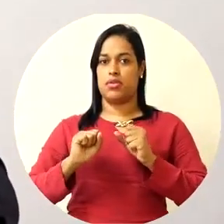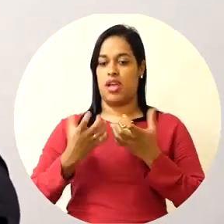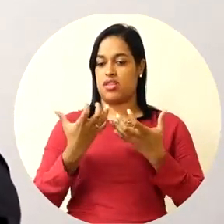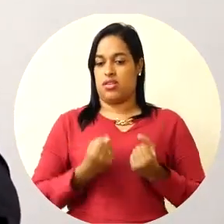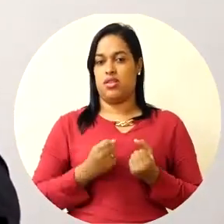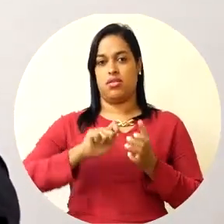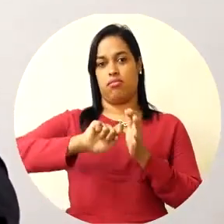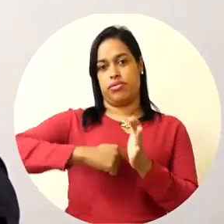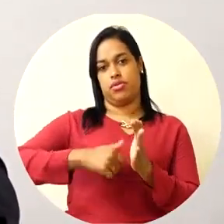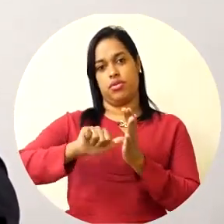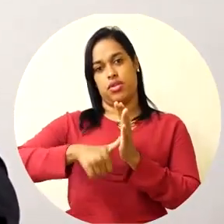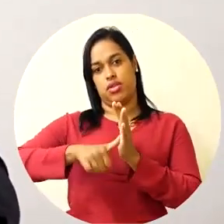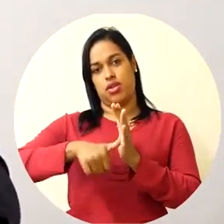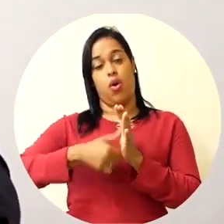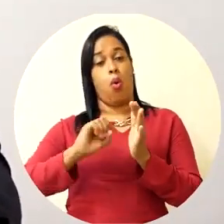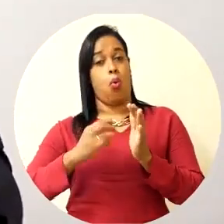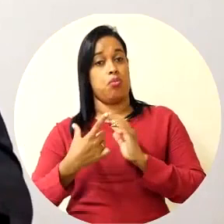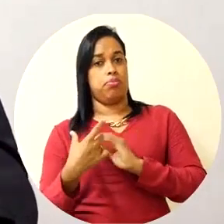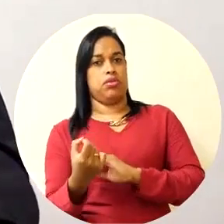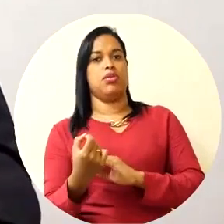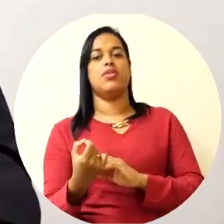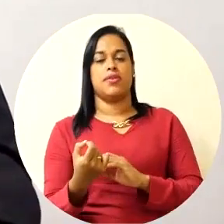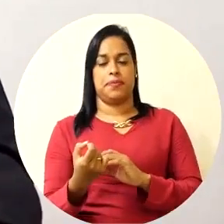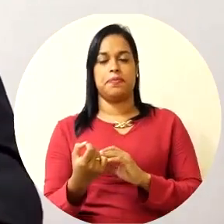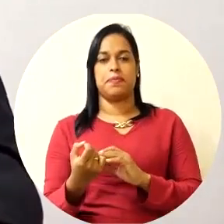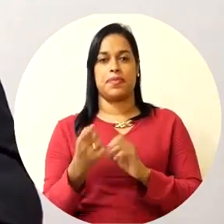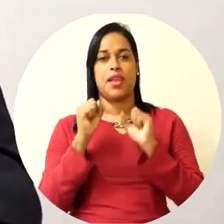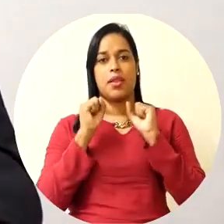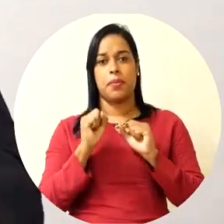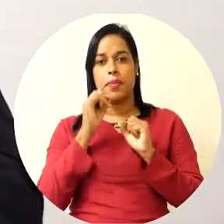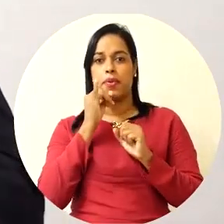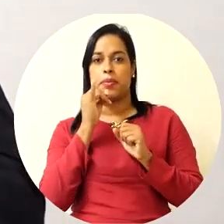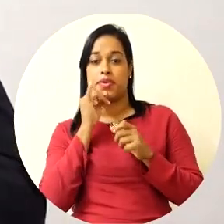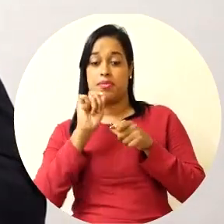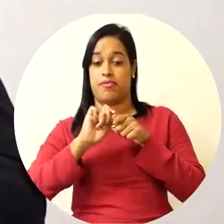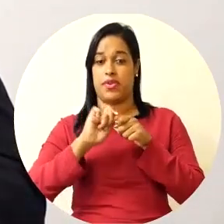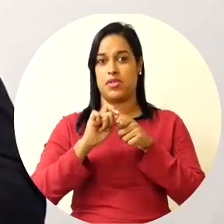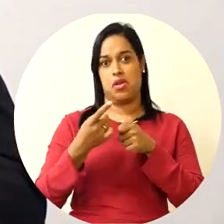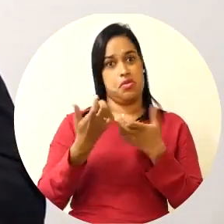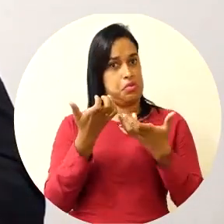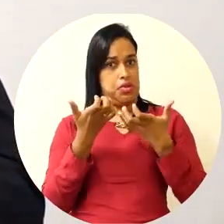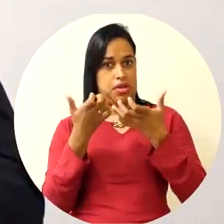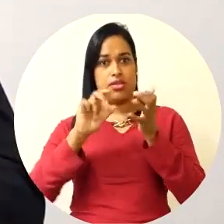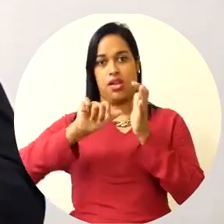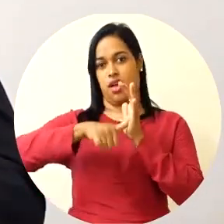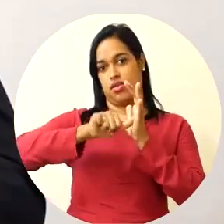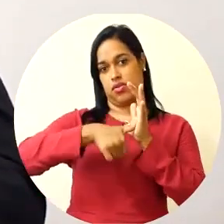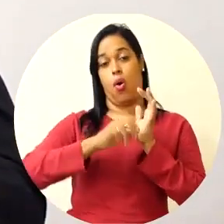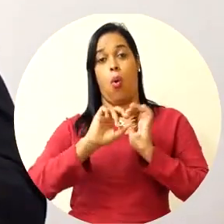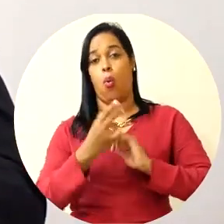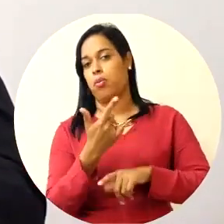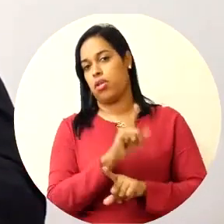ou sair de qualquer associação, certo? Sendo assim, ele pode fazer